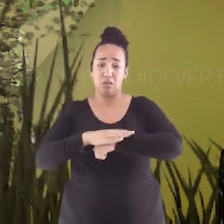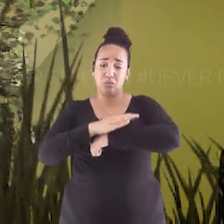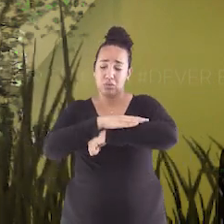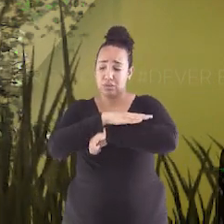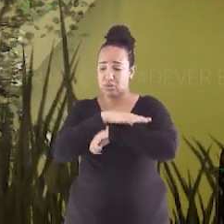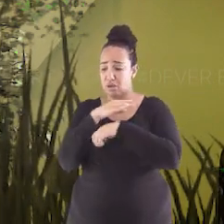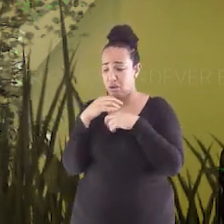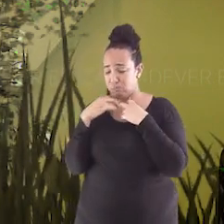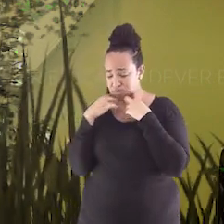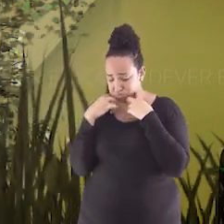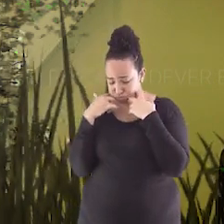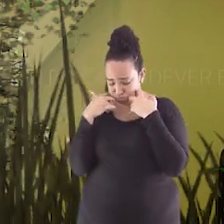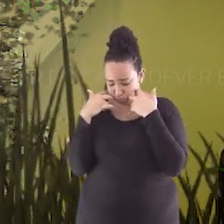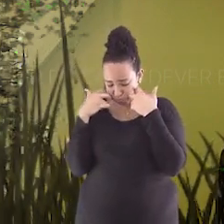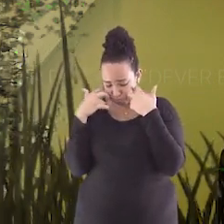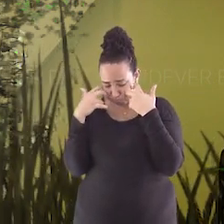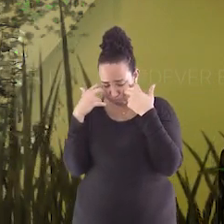envergonhou.